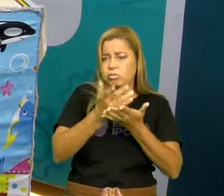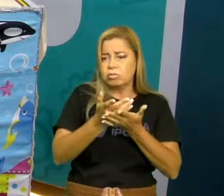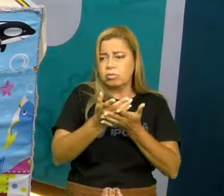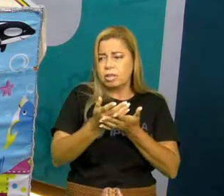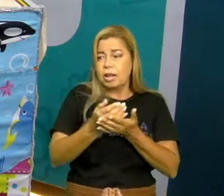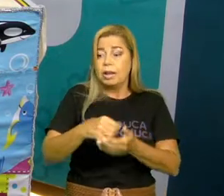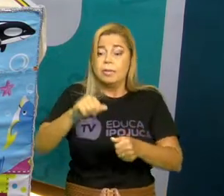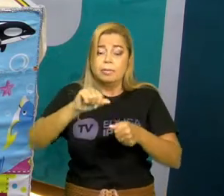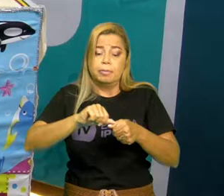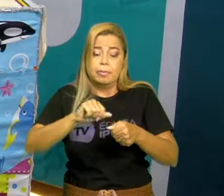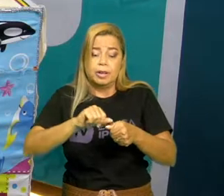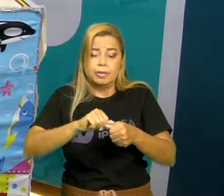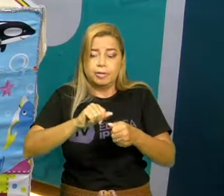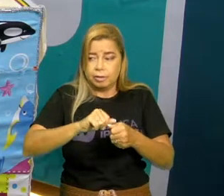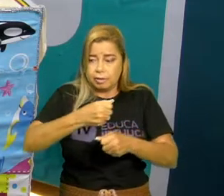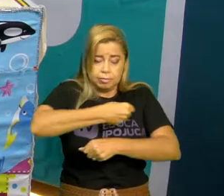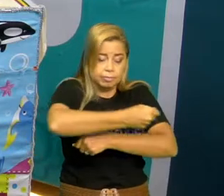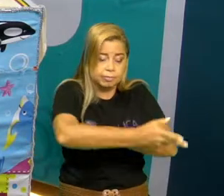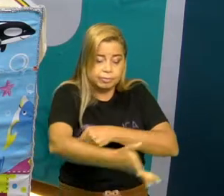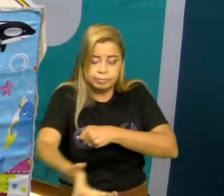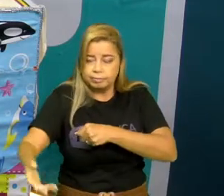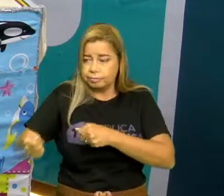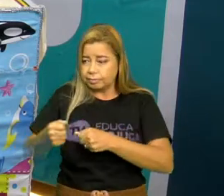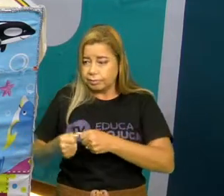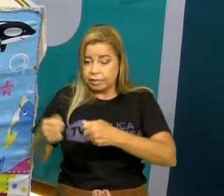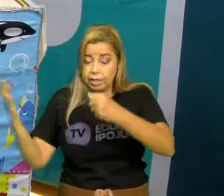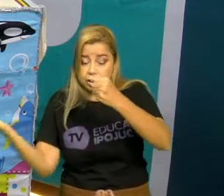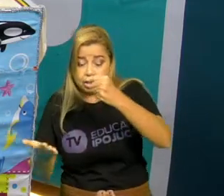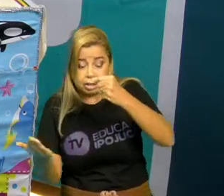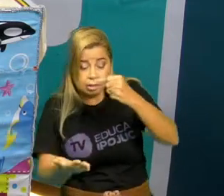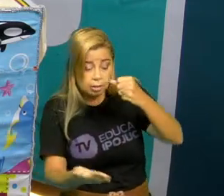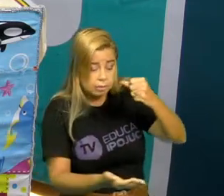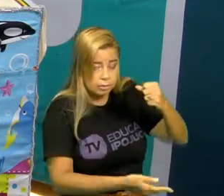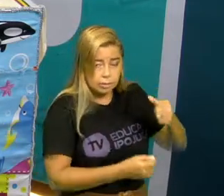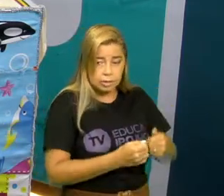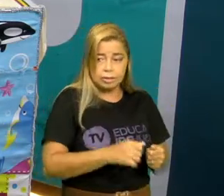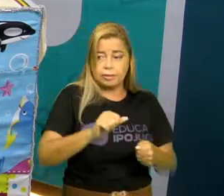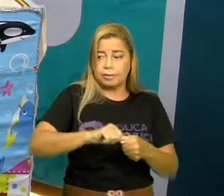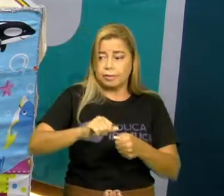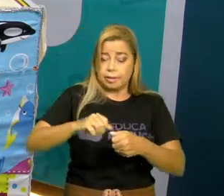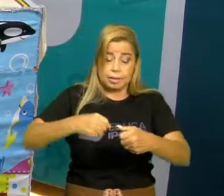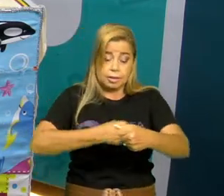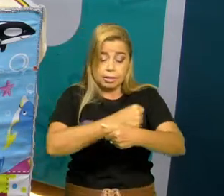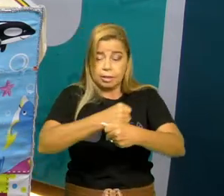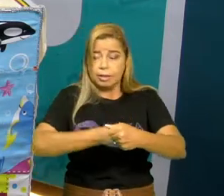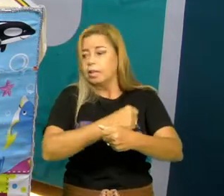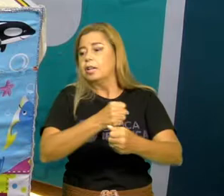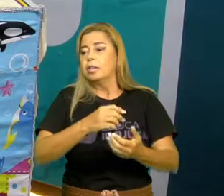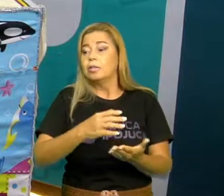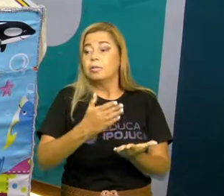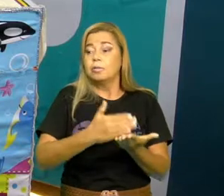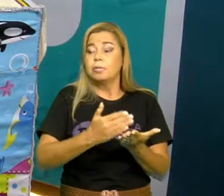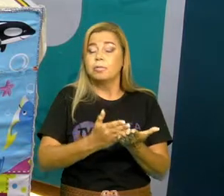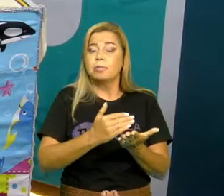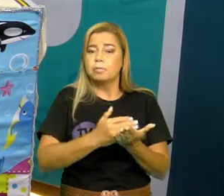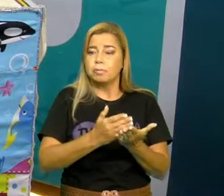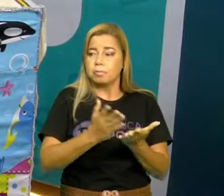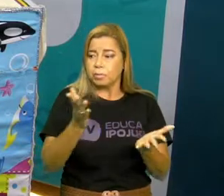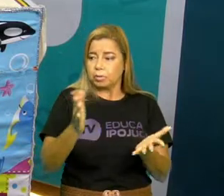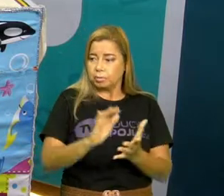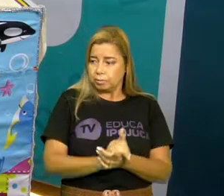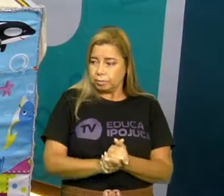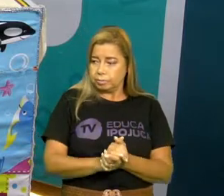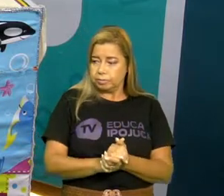Muito bem, e vocês me ajudaram? Não. Não, então agora o correto era eu fazer o quê,